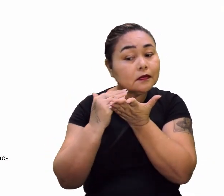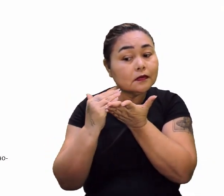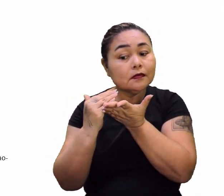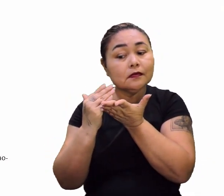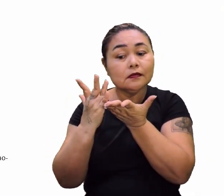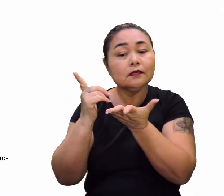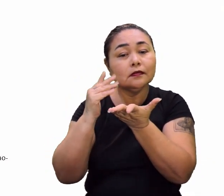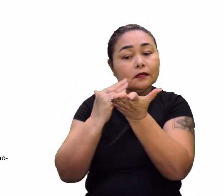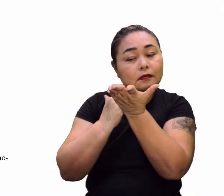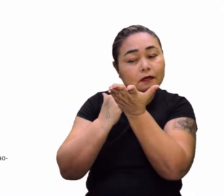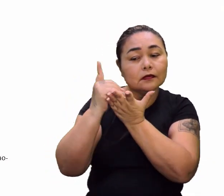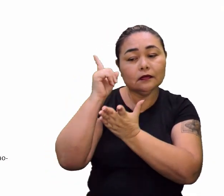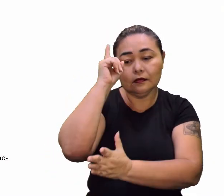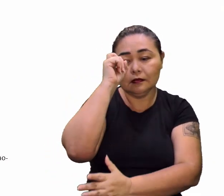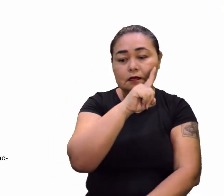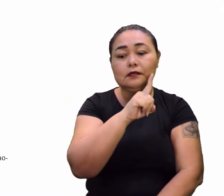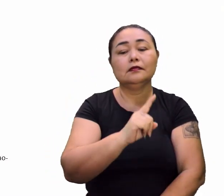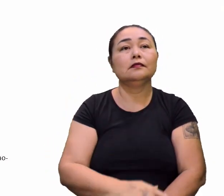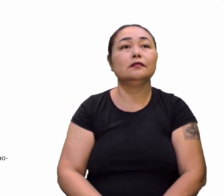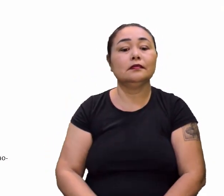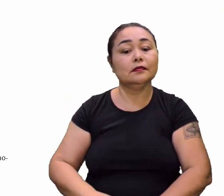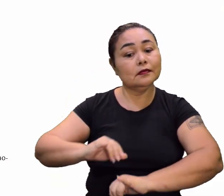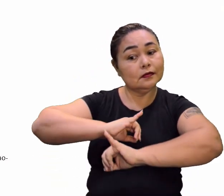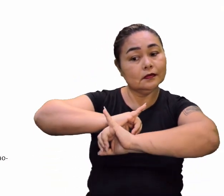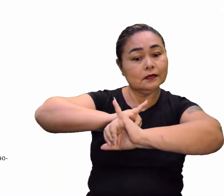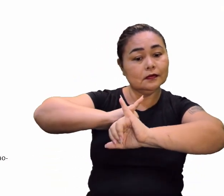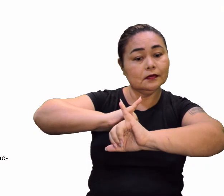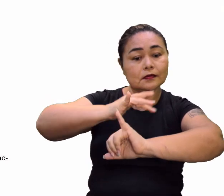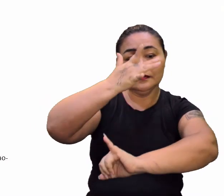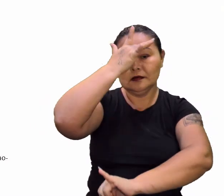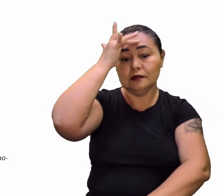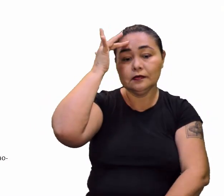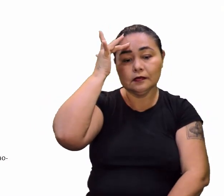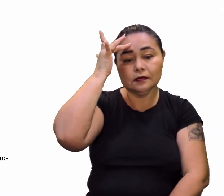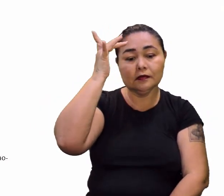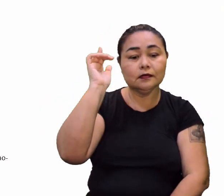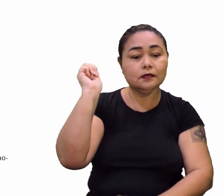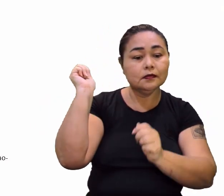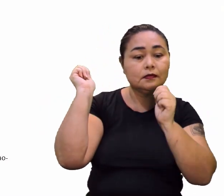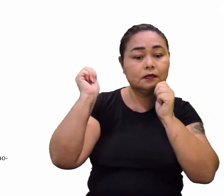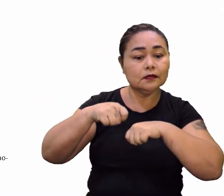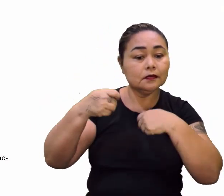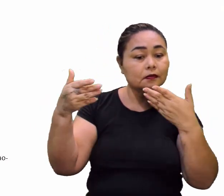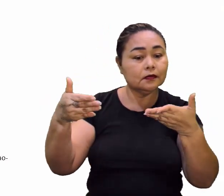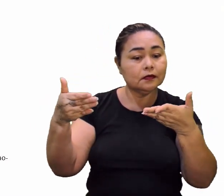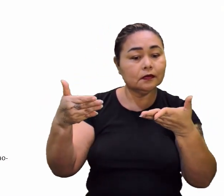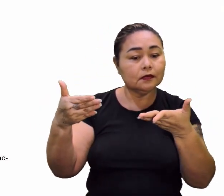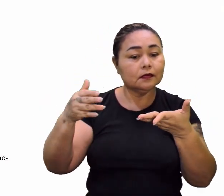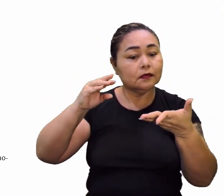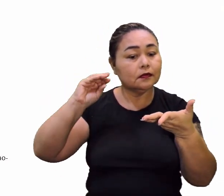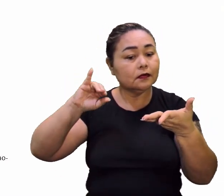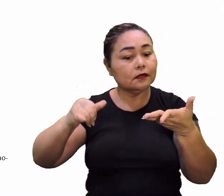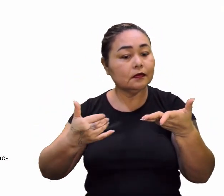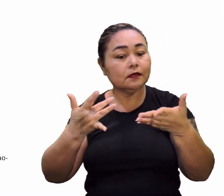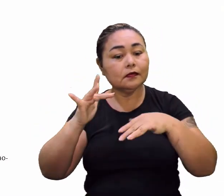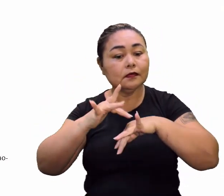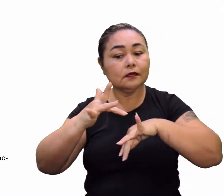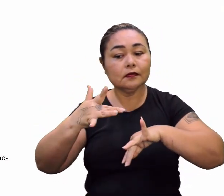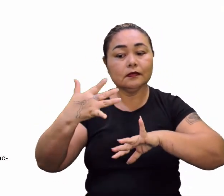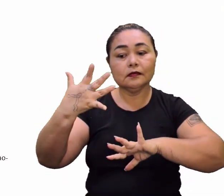o começo realmente foi difícil. Olha aí, ó, a campanha aí, ó. Muitas pessoas estão sendo capazes hoje de tirar